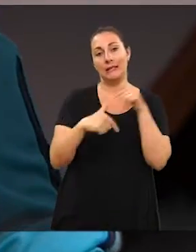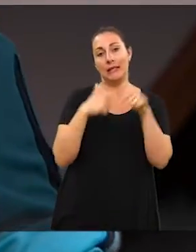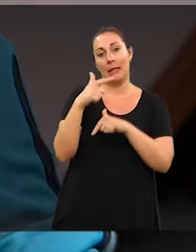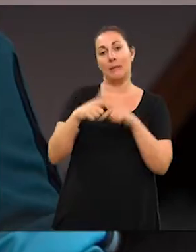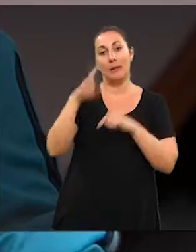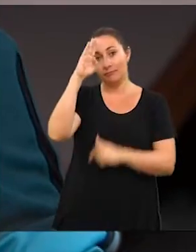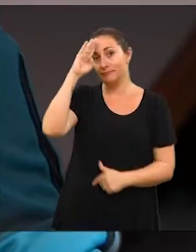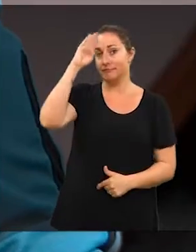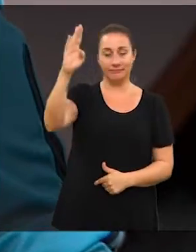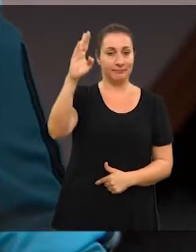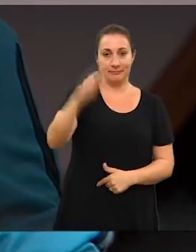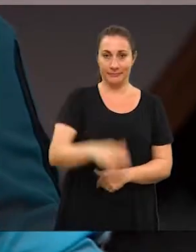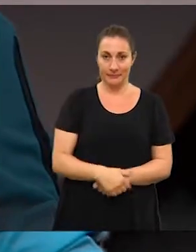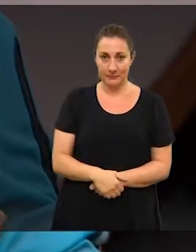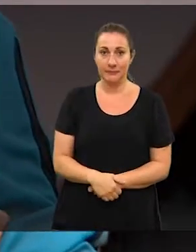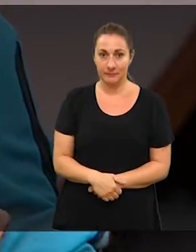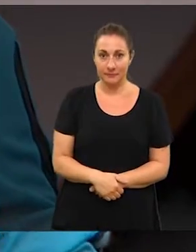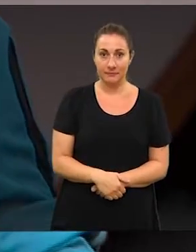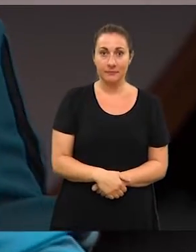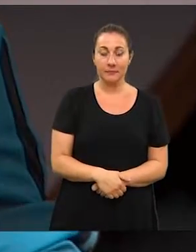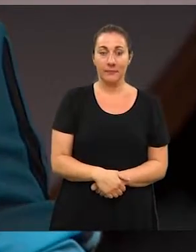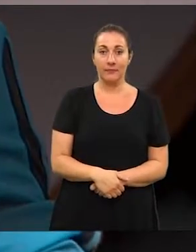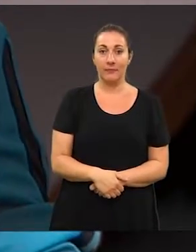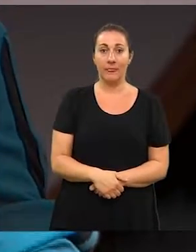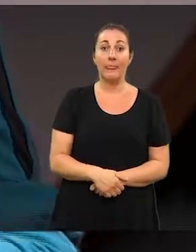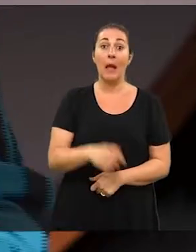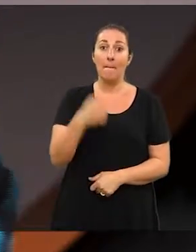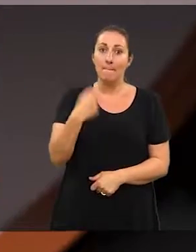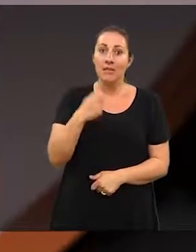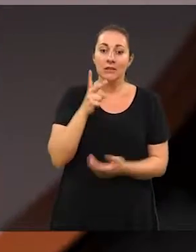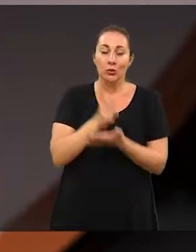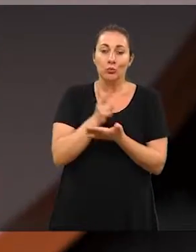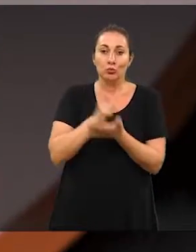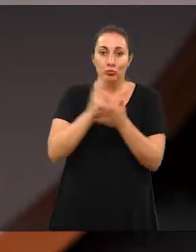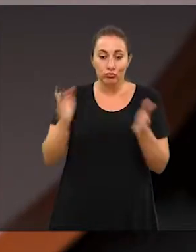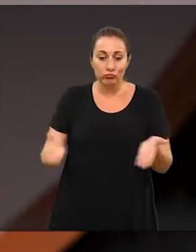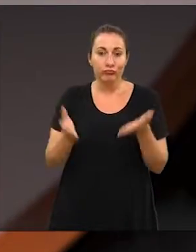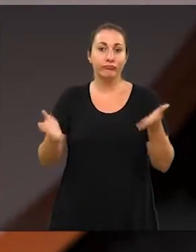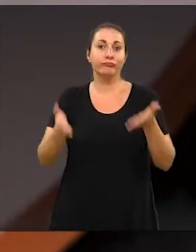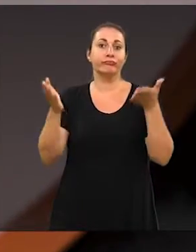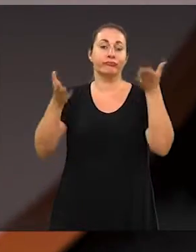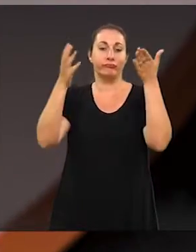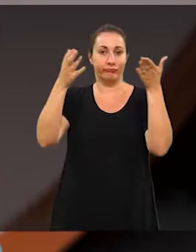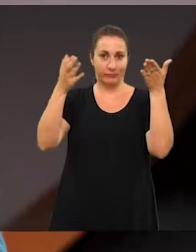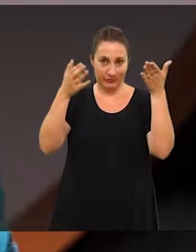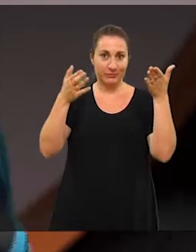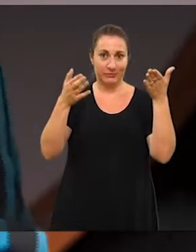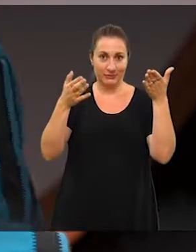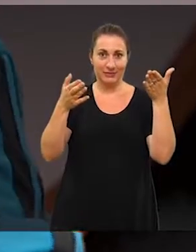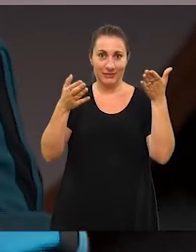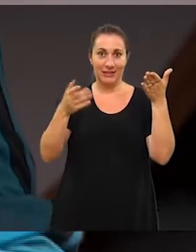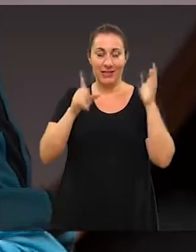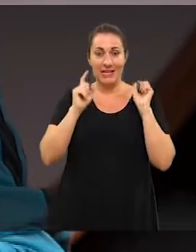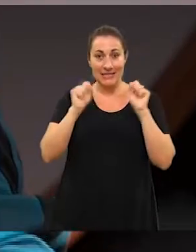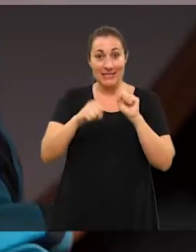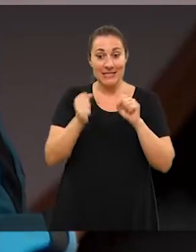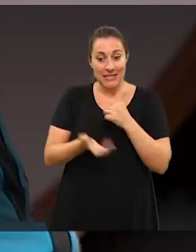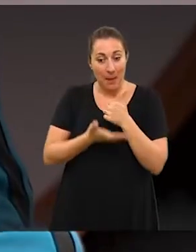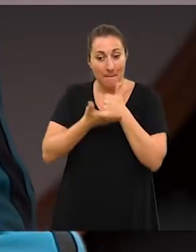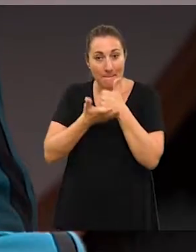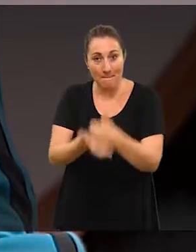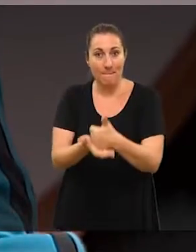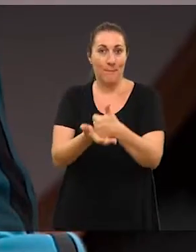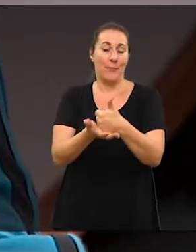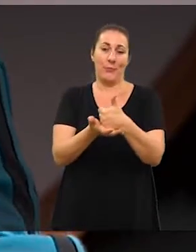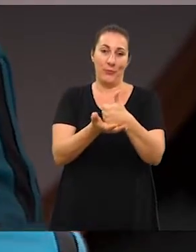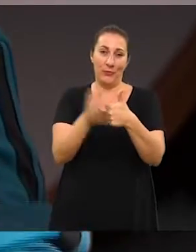trabalho principal. De não desmotivar os nossos universitários e sim ser um colaborador